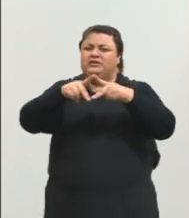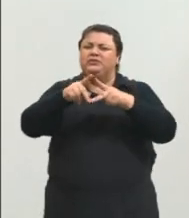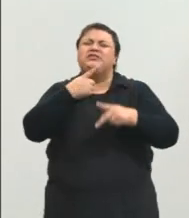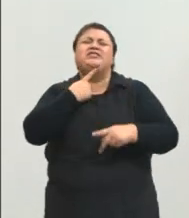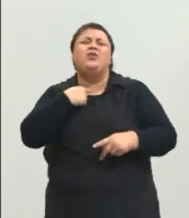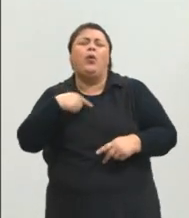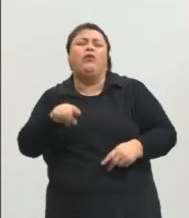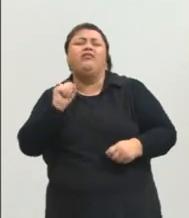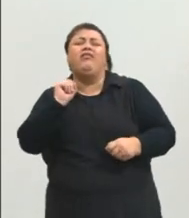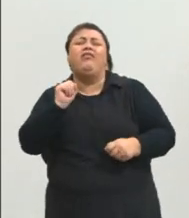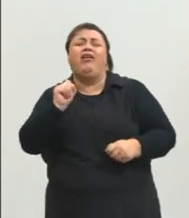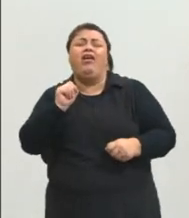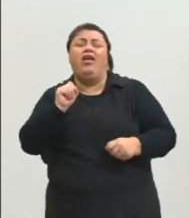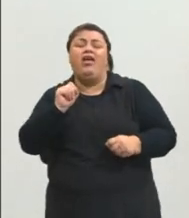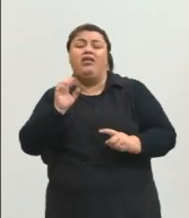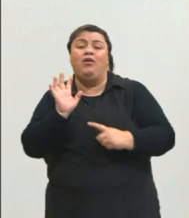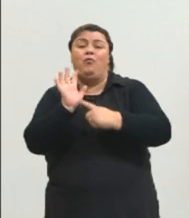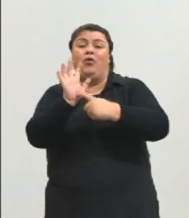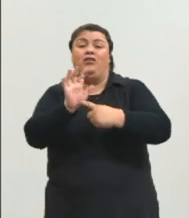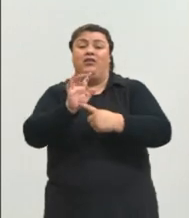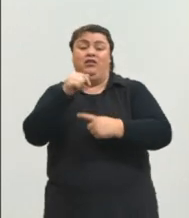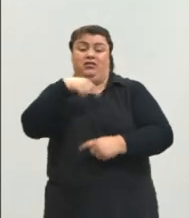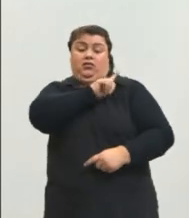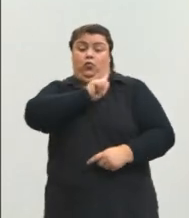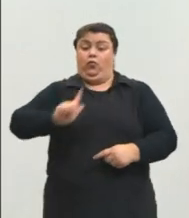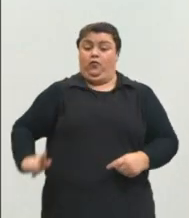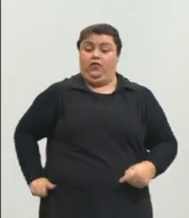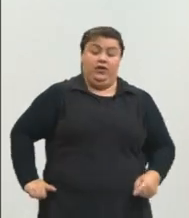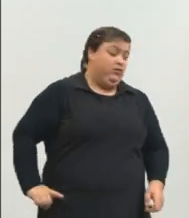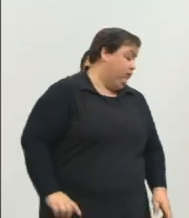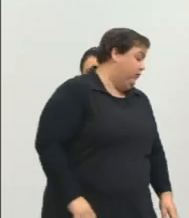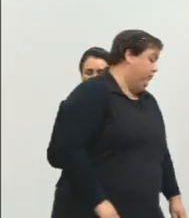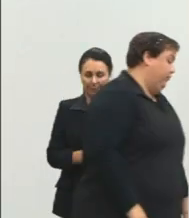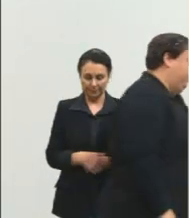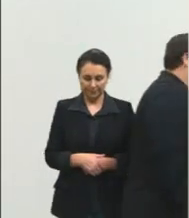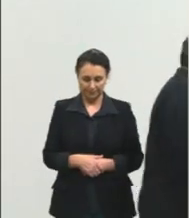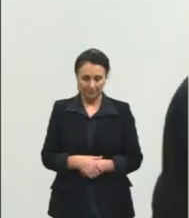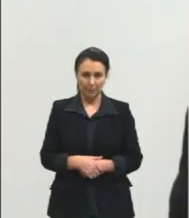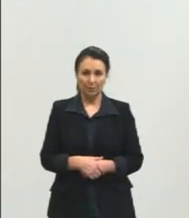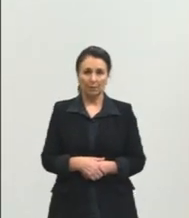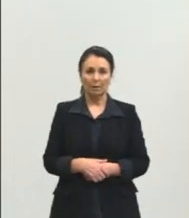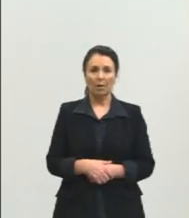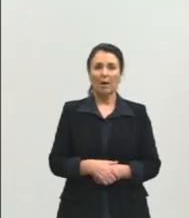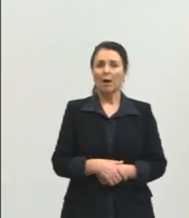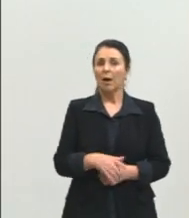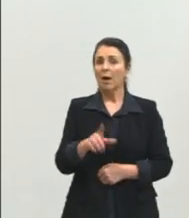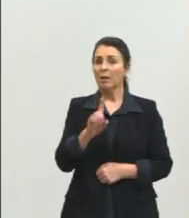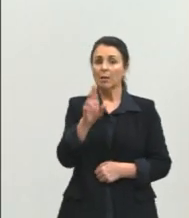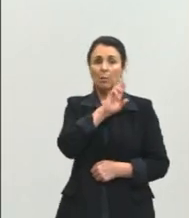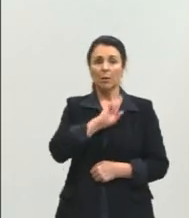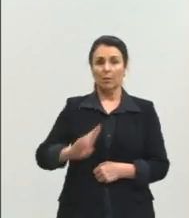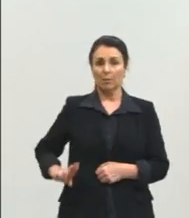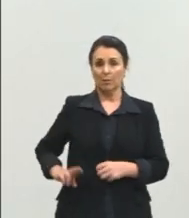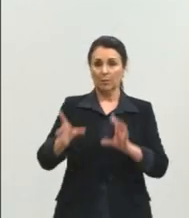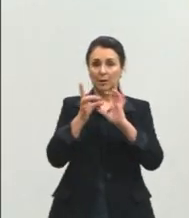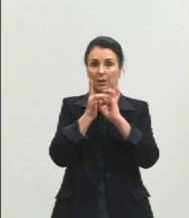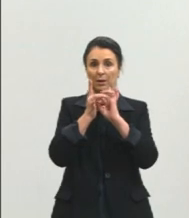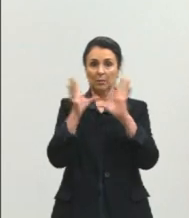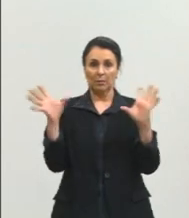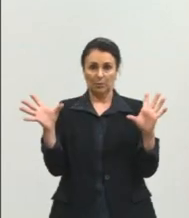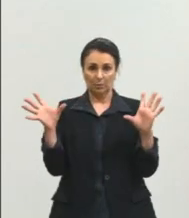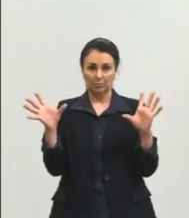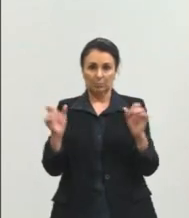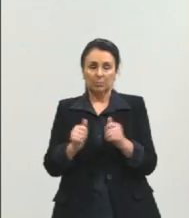geral contra esse governo de uma república que ainda não era democrática, quase ninguém da população brasileira podia